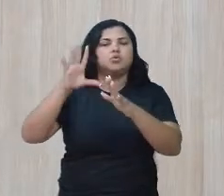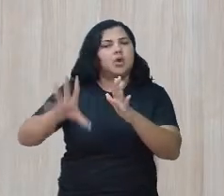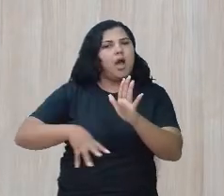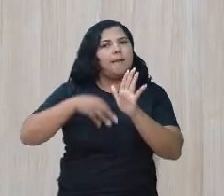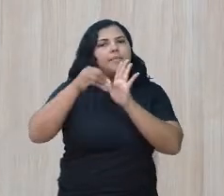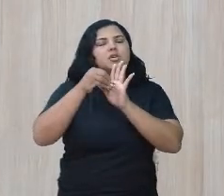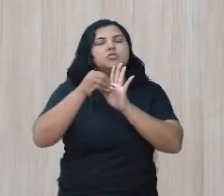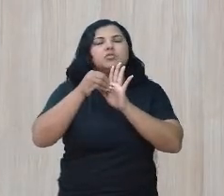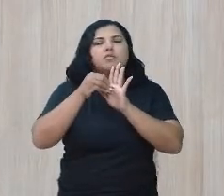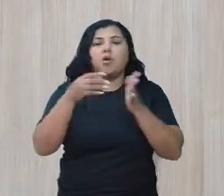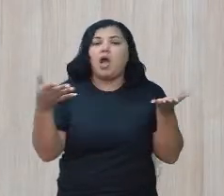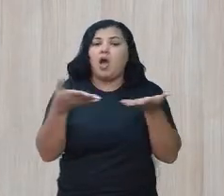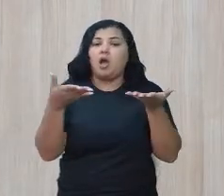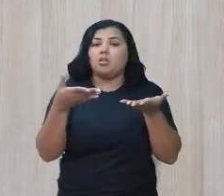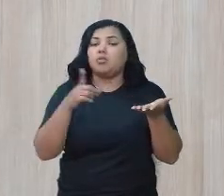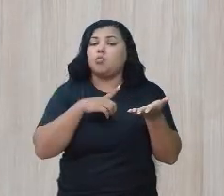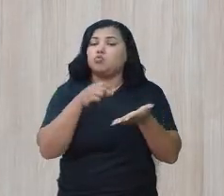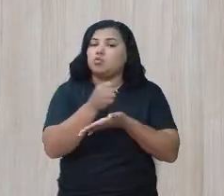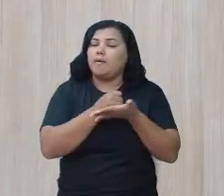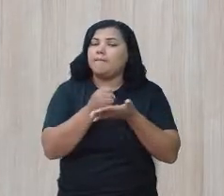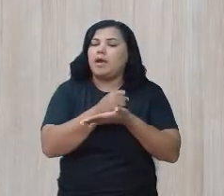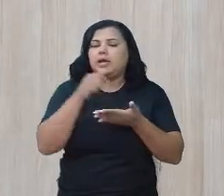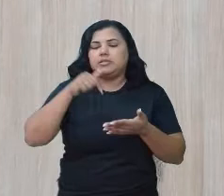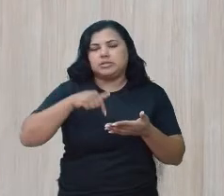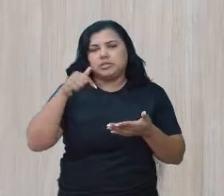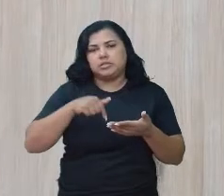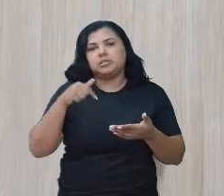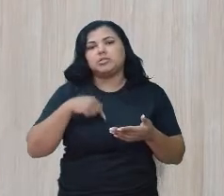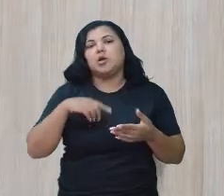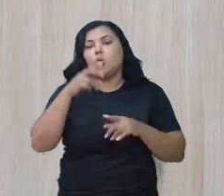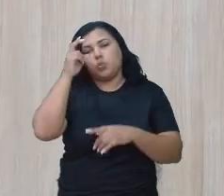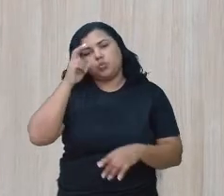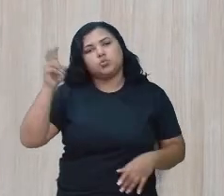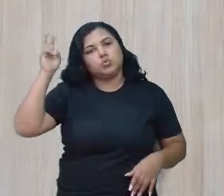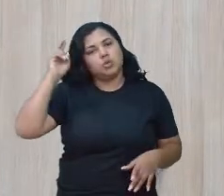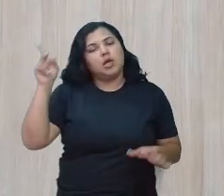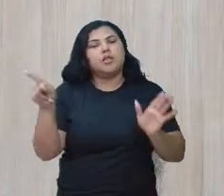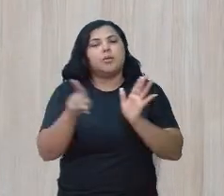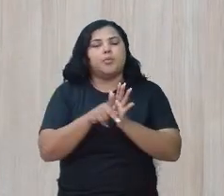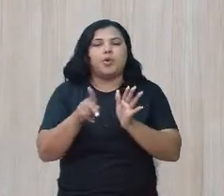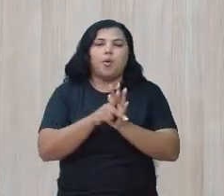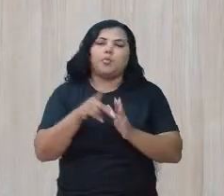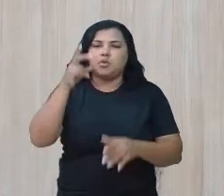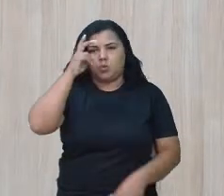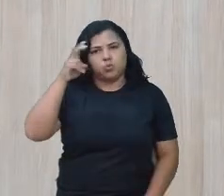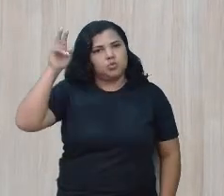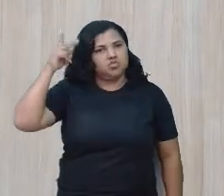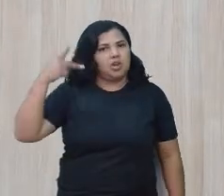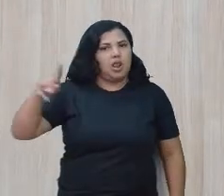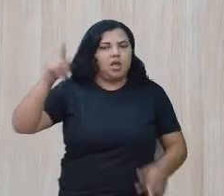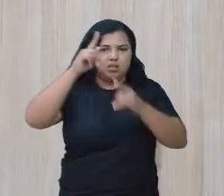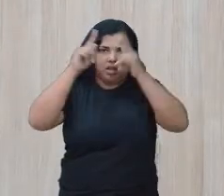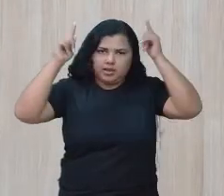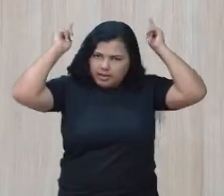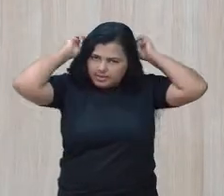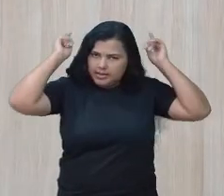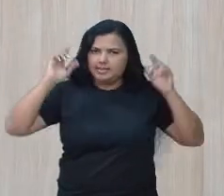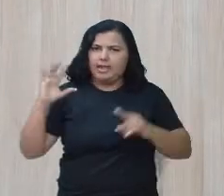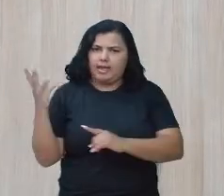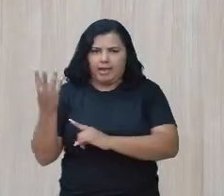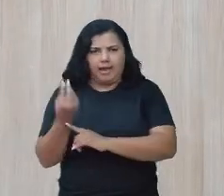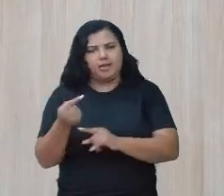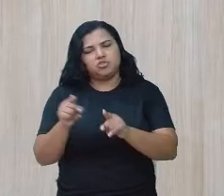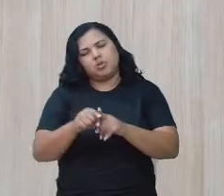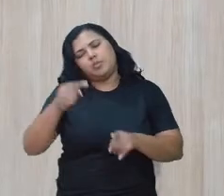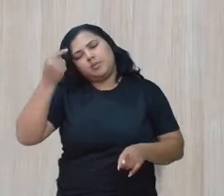gente tem como base da nossa civilização e da nossa cultura, a cultura grega, em vários, não só na arte, né?